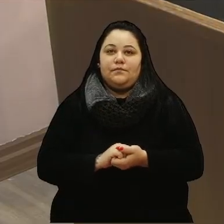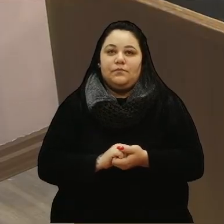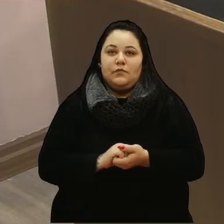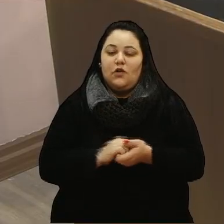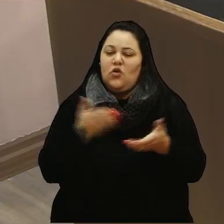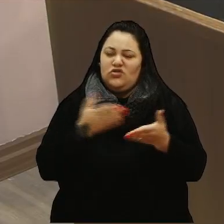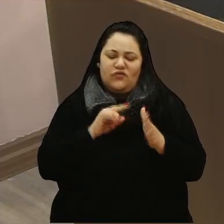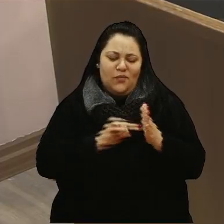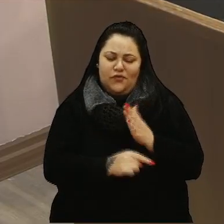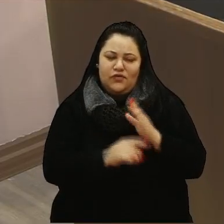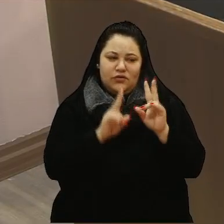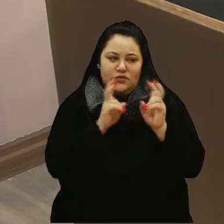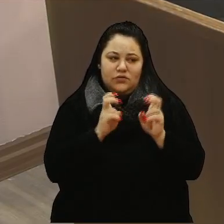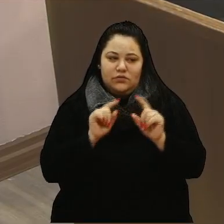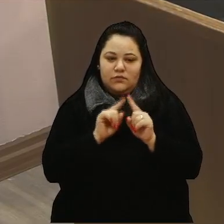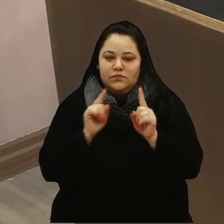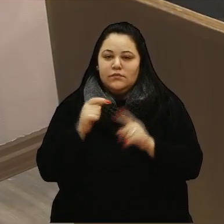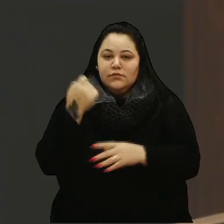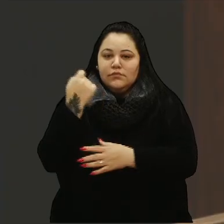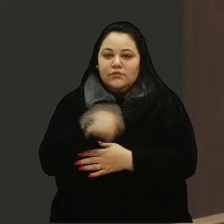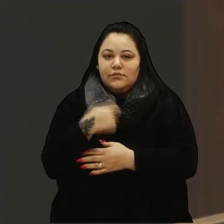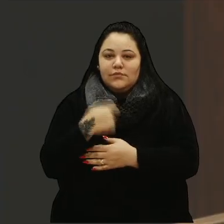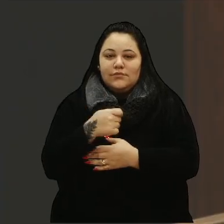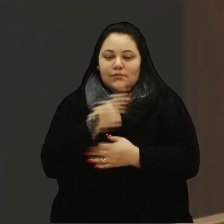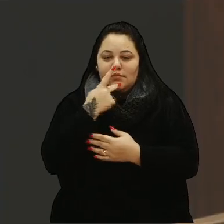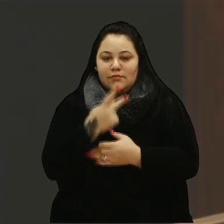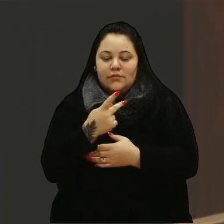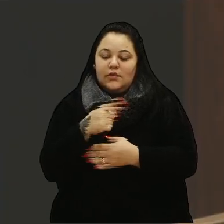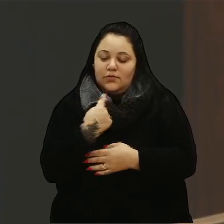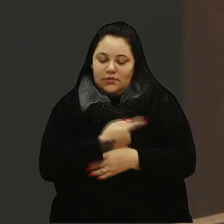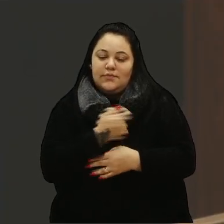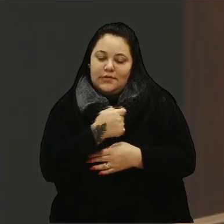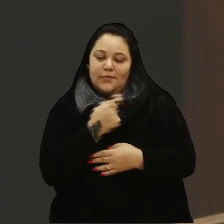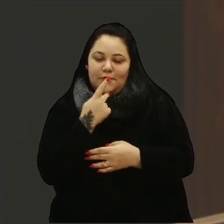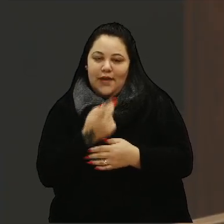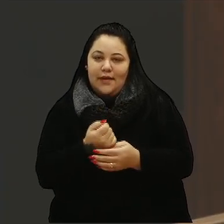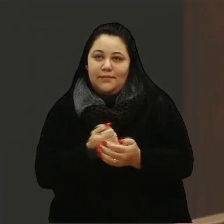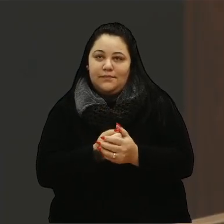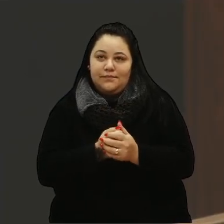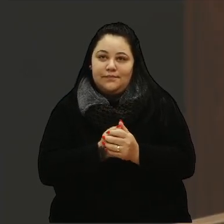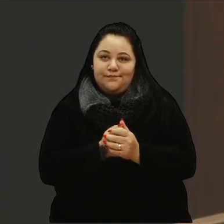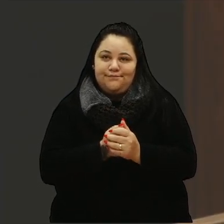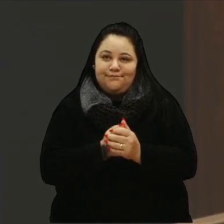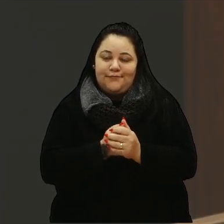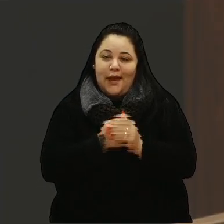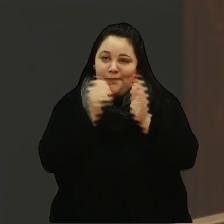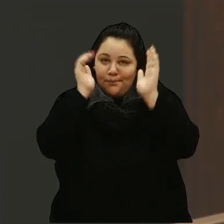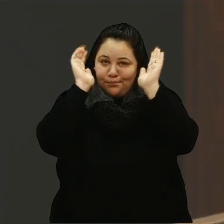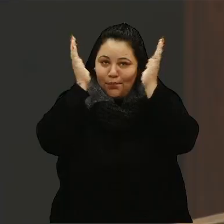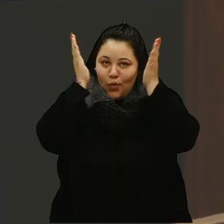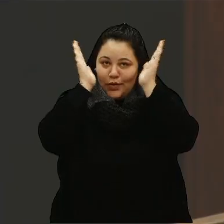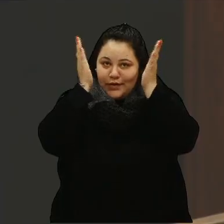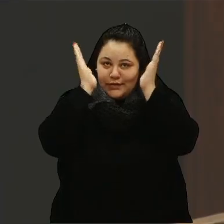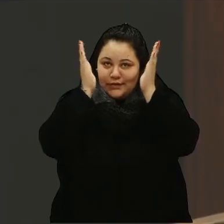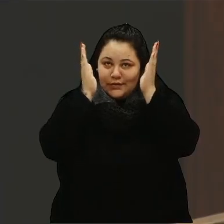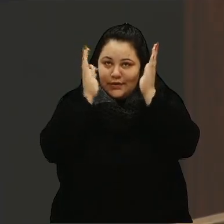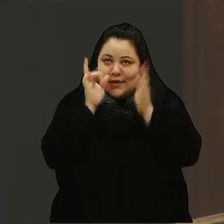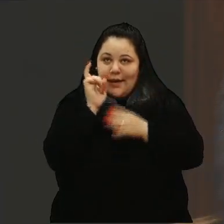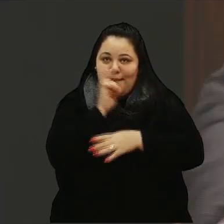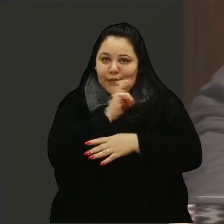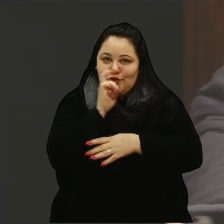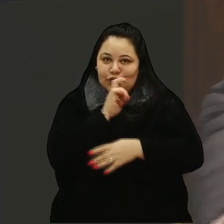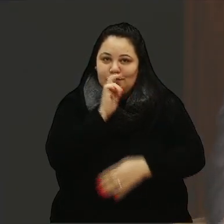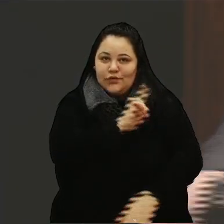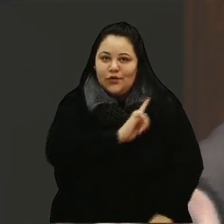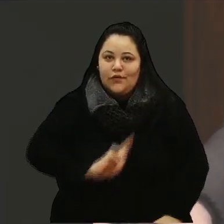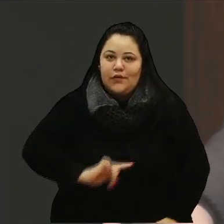entrar no assunto, mas eu vou ter que falar, porque a gente está aqui justamente para isso, né, para expor a hipocrisia e a demagogia desse governo federal que está